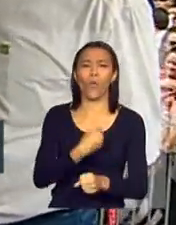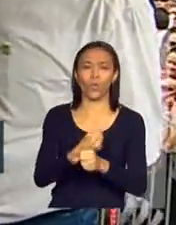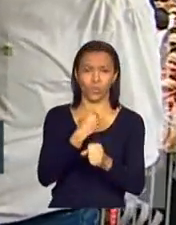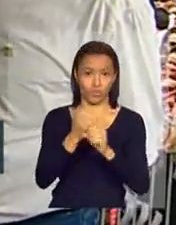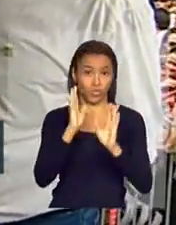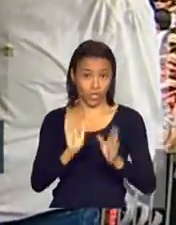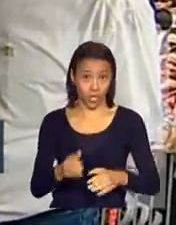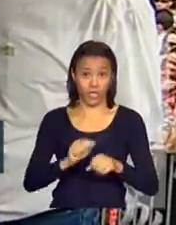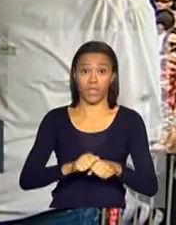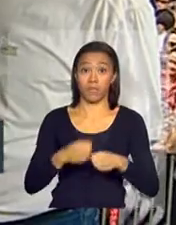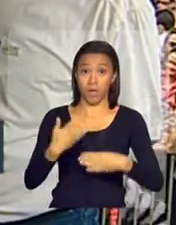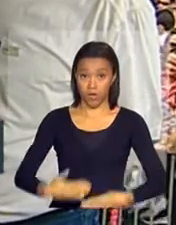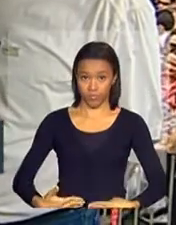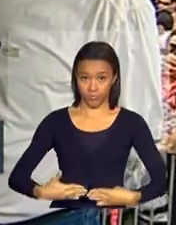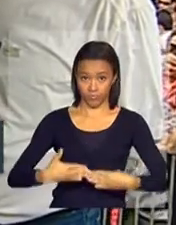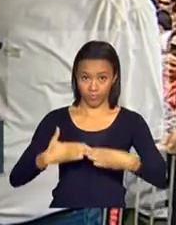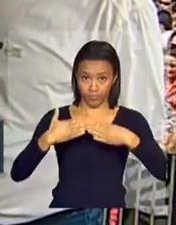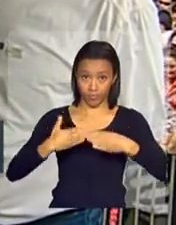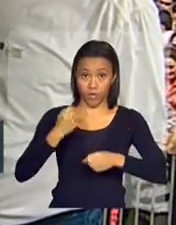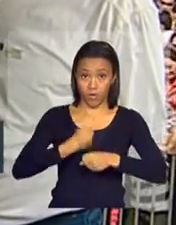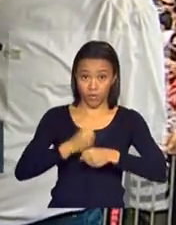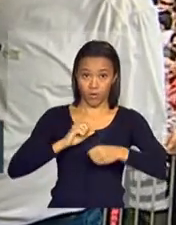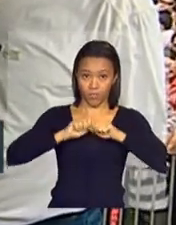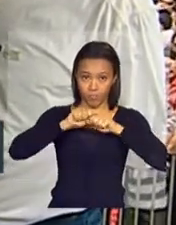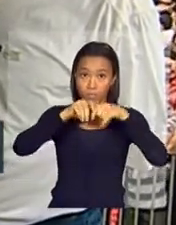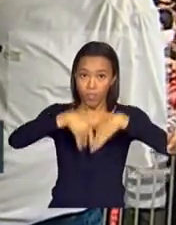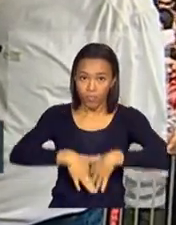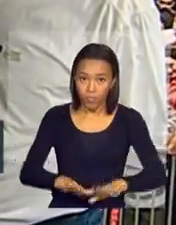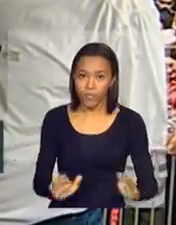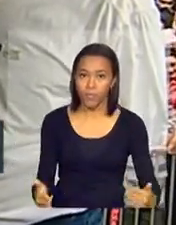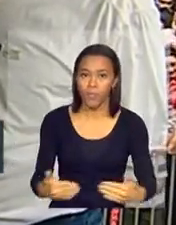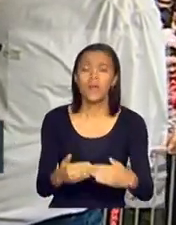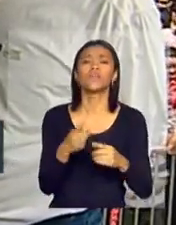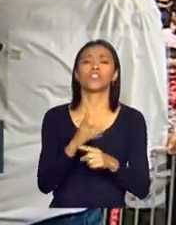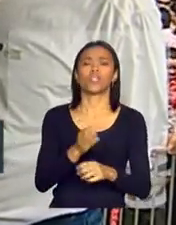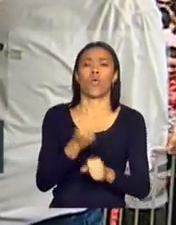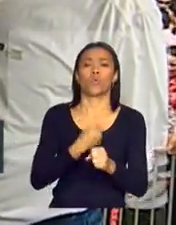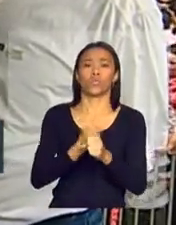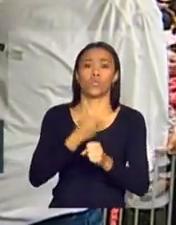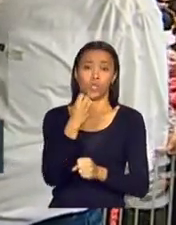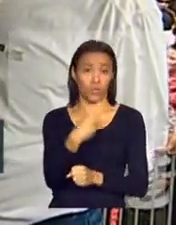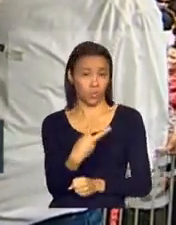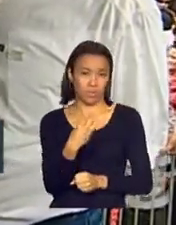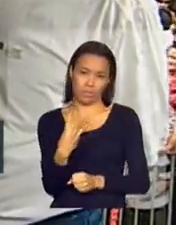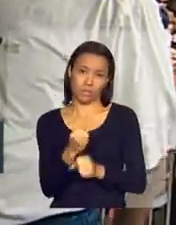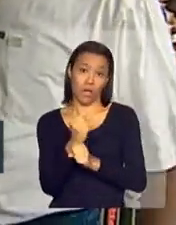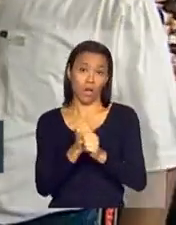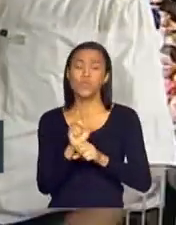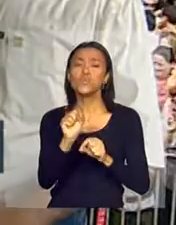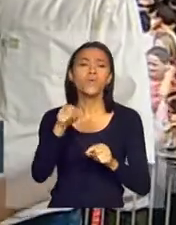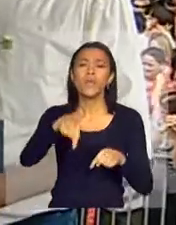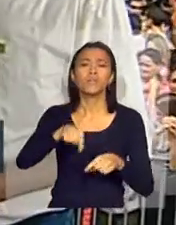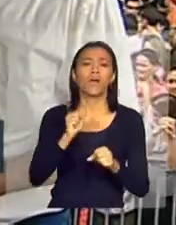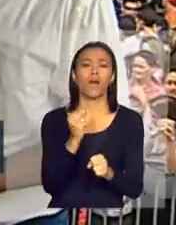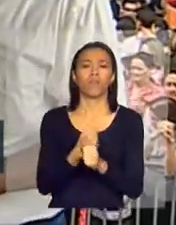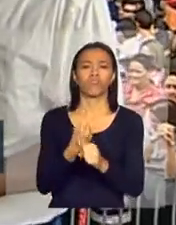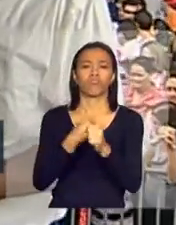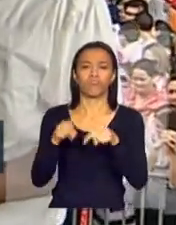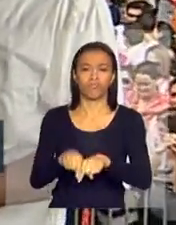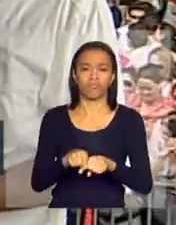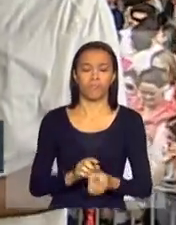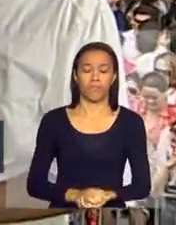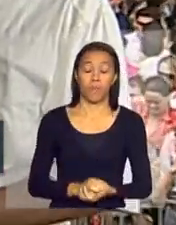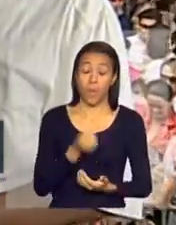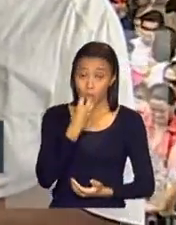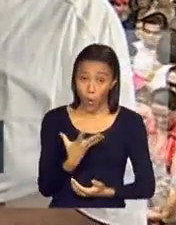já a barragem, que foi feita há cerca de 2, 3 anos, e agora nós temos a adutora. O que vai ser essa obra? Bom, em primeiro lugar, é